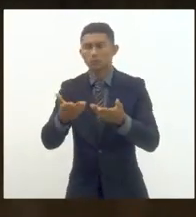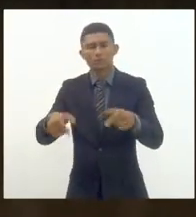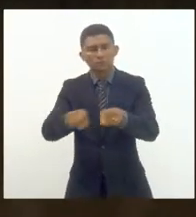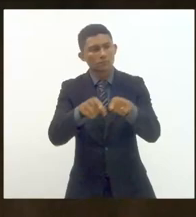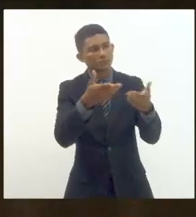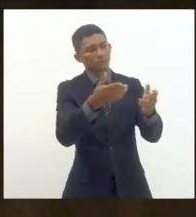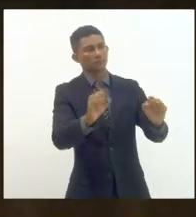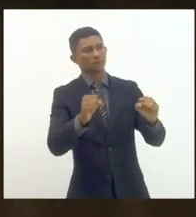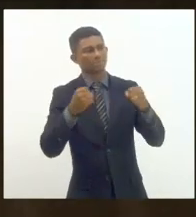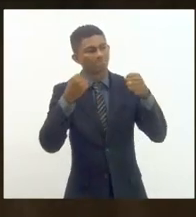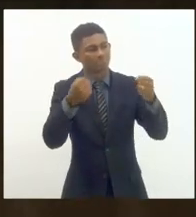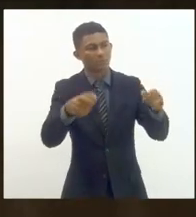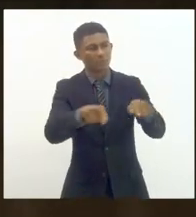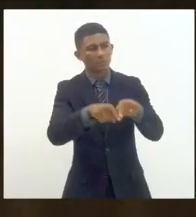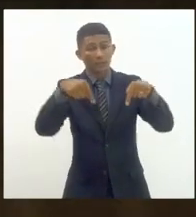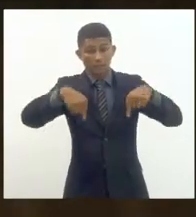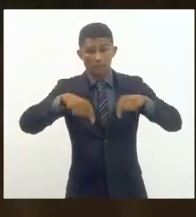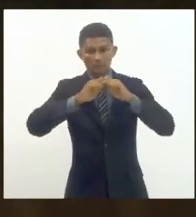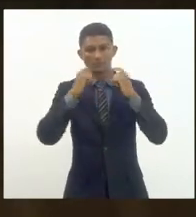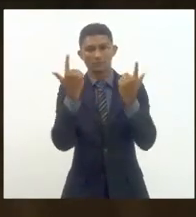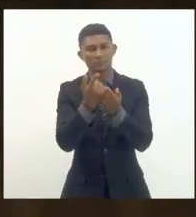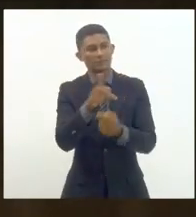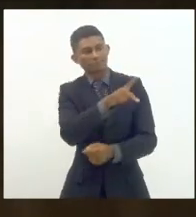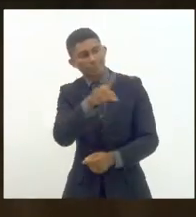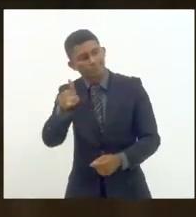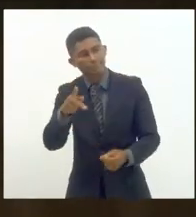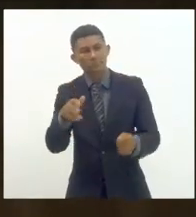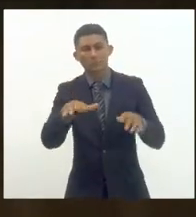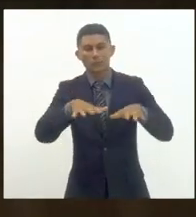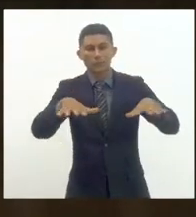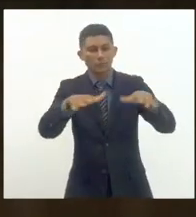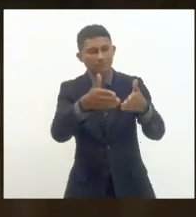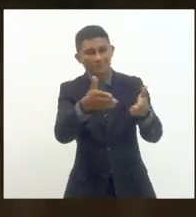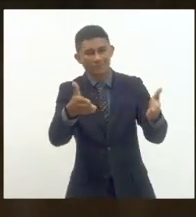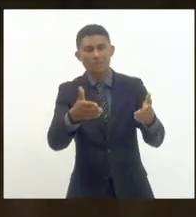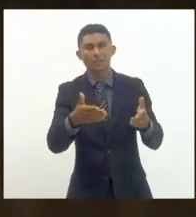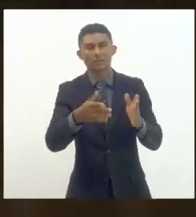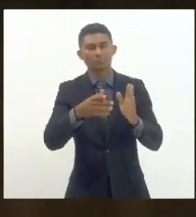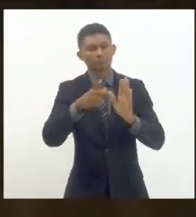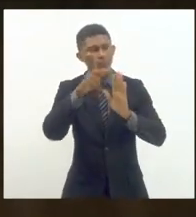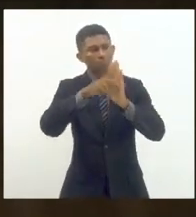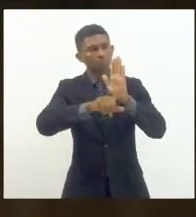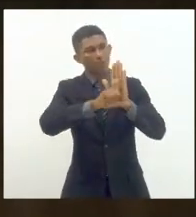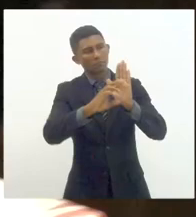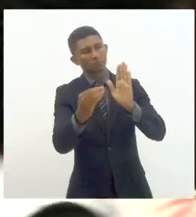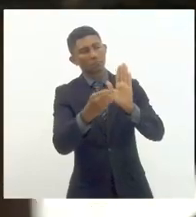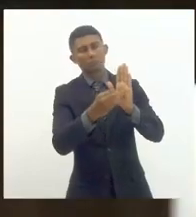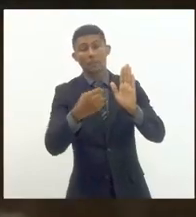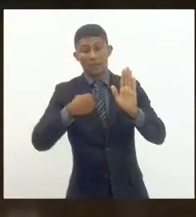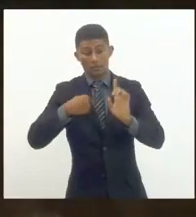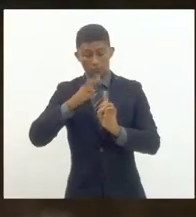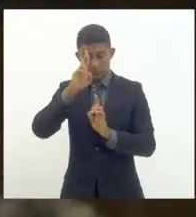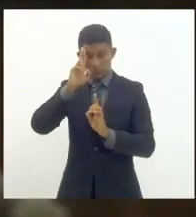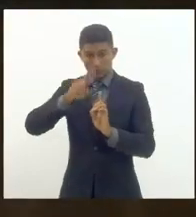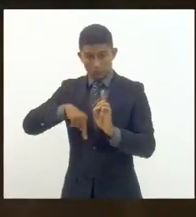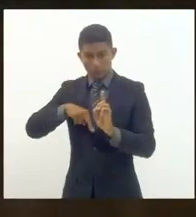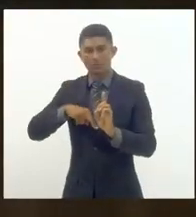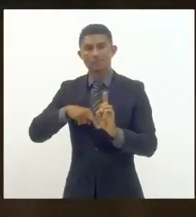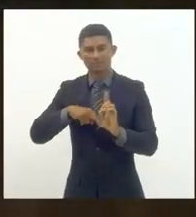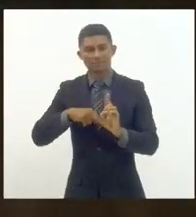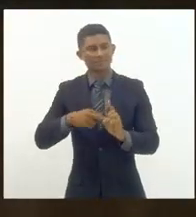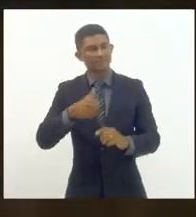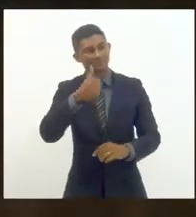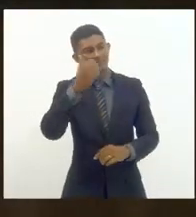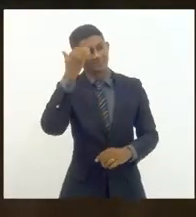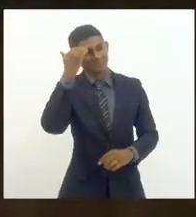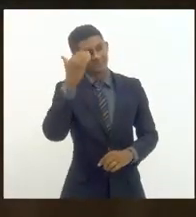esforço de Vossa Excelência e da Presidência da Casa de trazer esse projeto, que eu tenho muito orgulho de ser o relator, nessa última sessão do semestre. Muito obrigado,